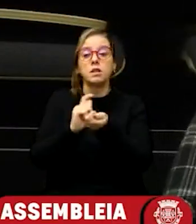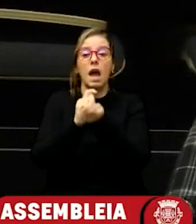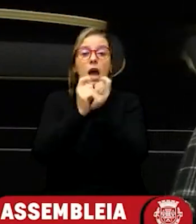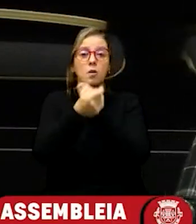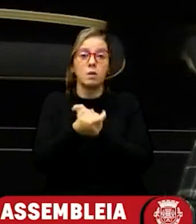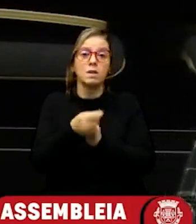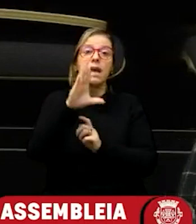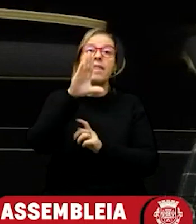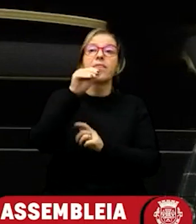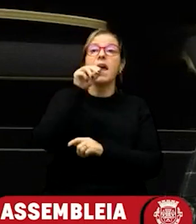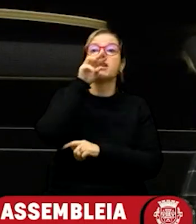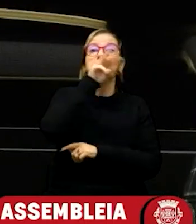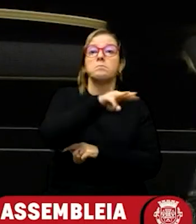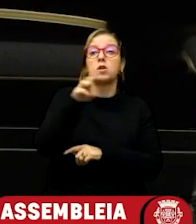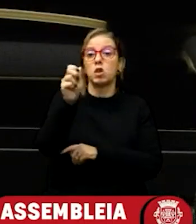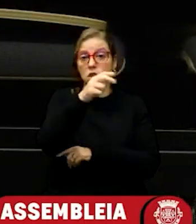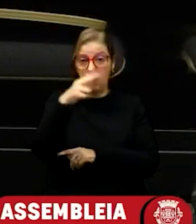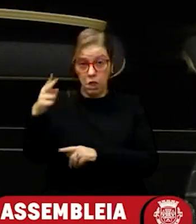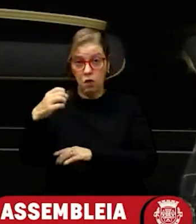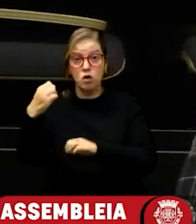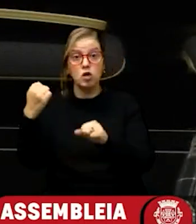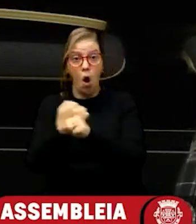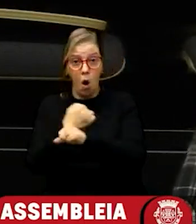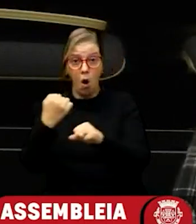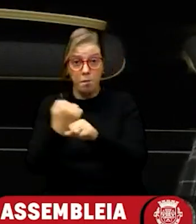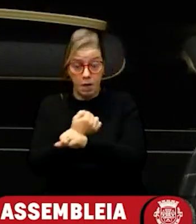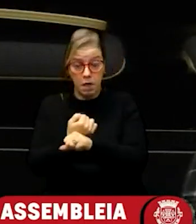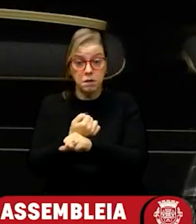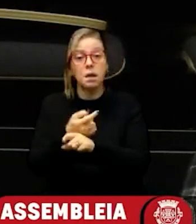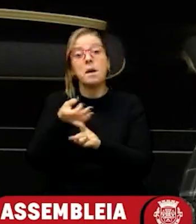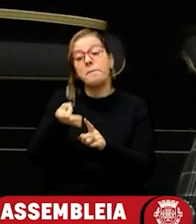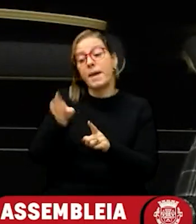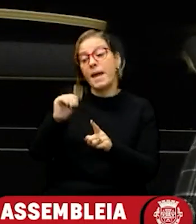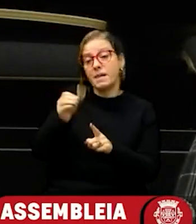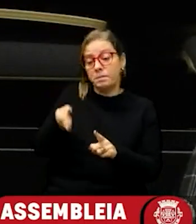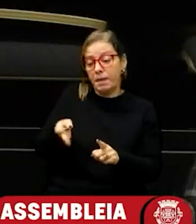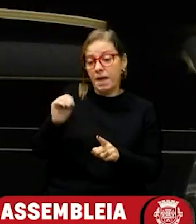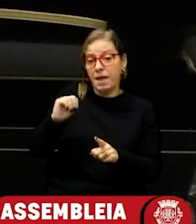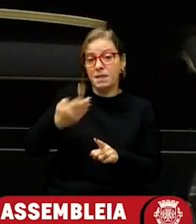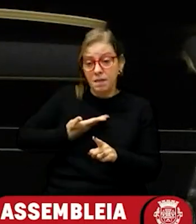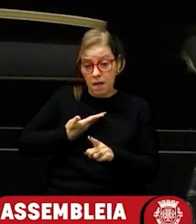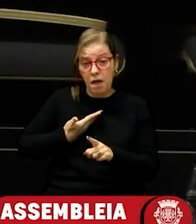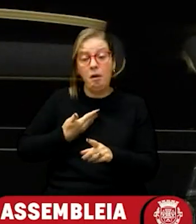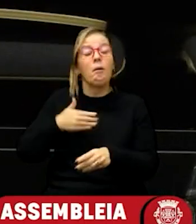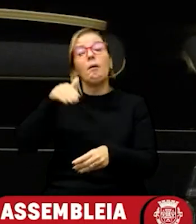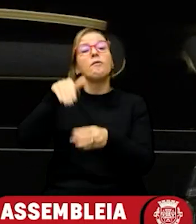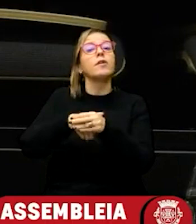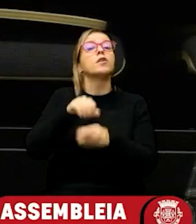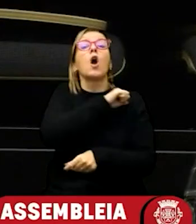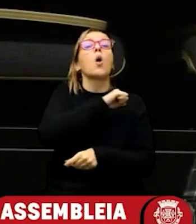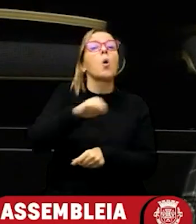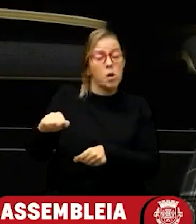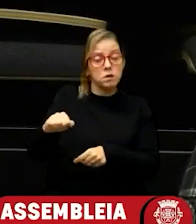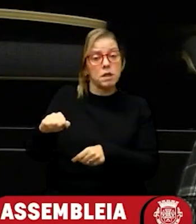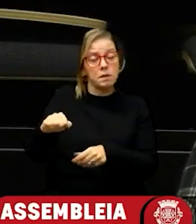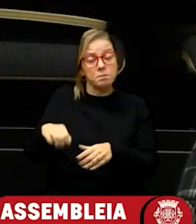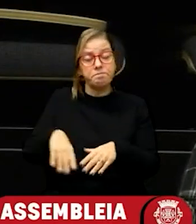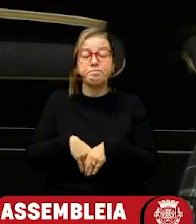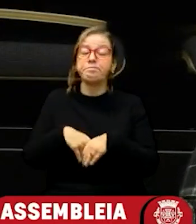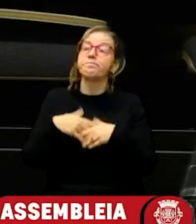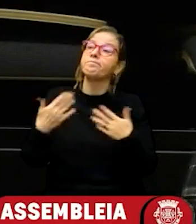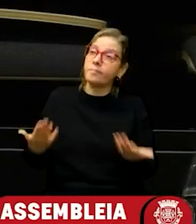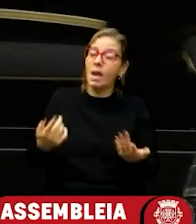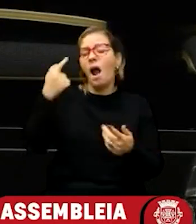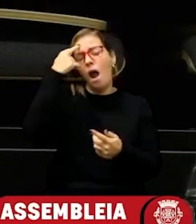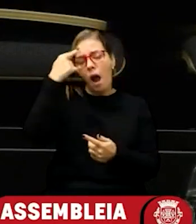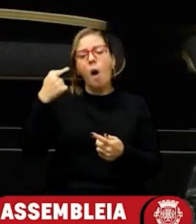milhões de euros para o ministro daqueles trabalhos daquel a aliança PS e PSD votou a proposta do do do PCP eu sei que o